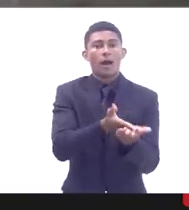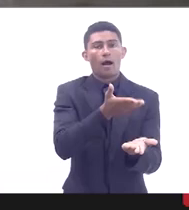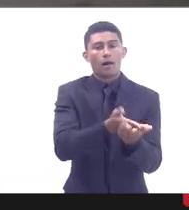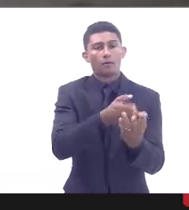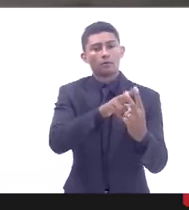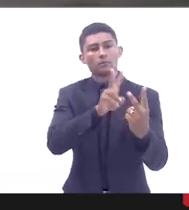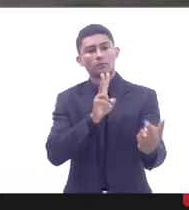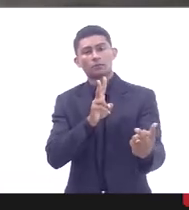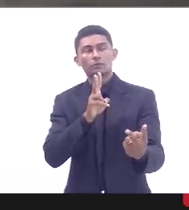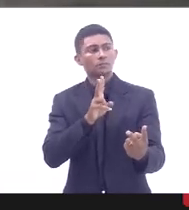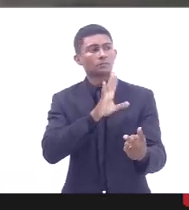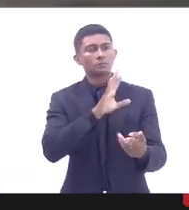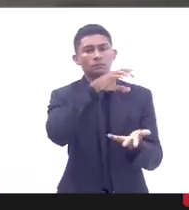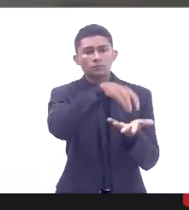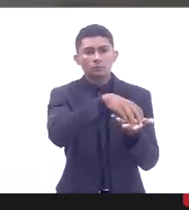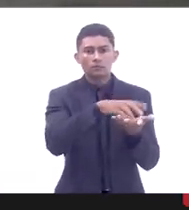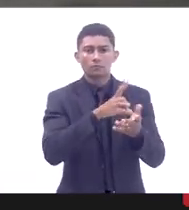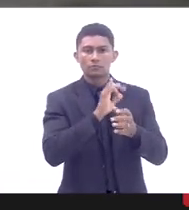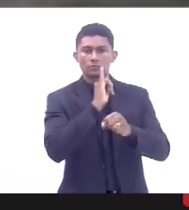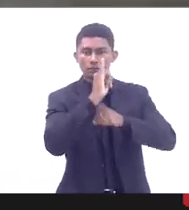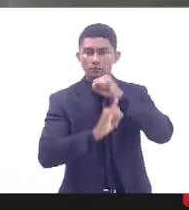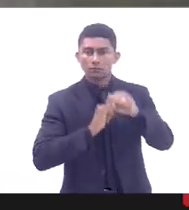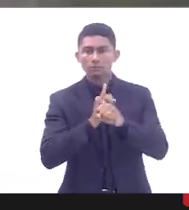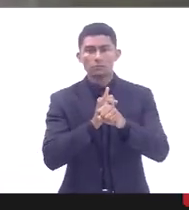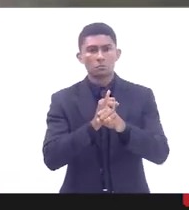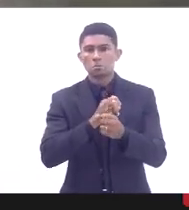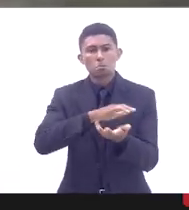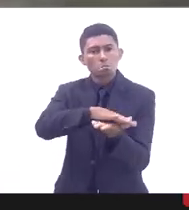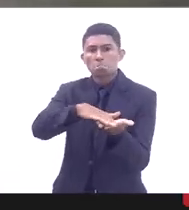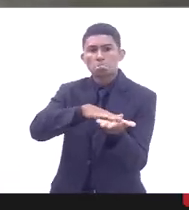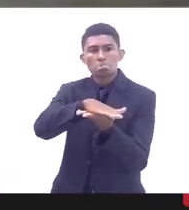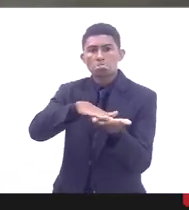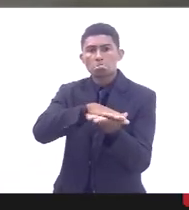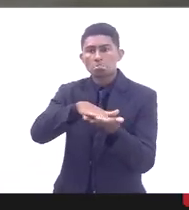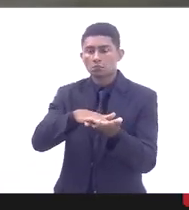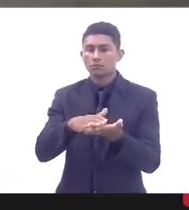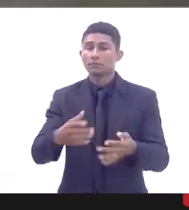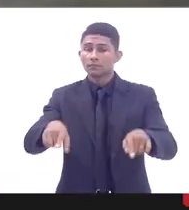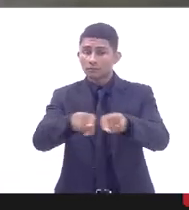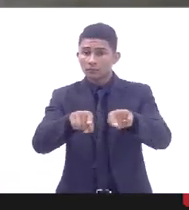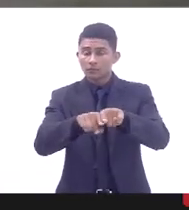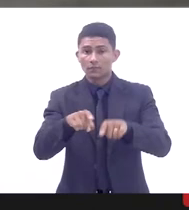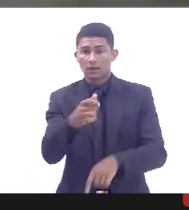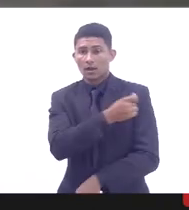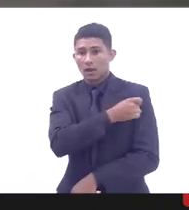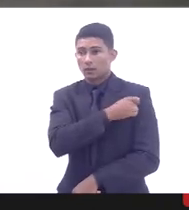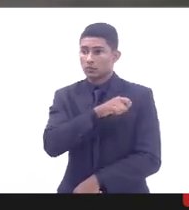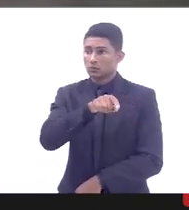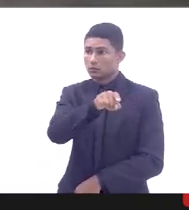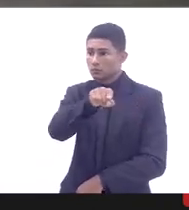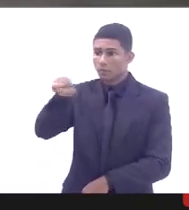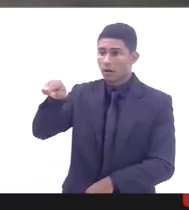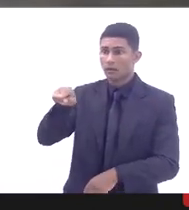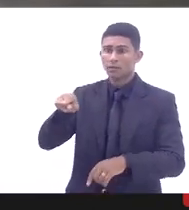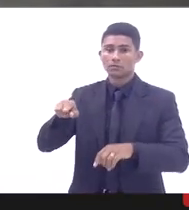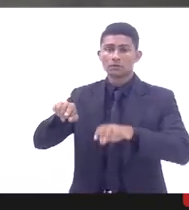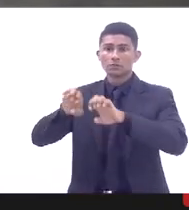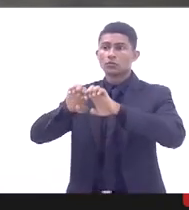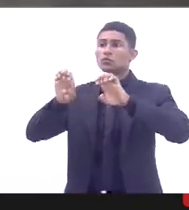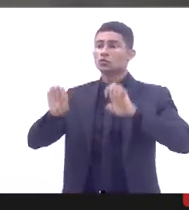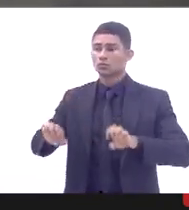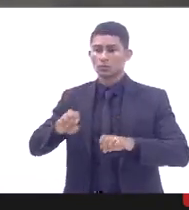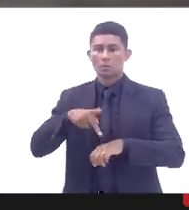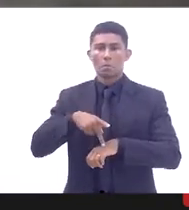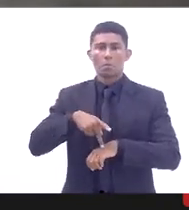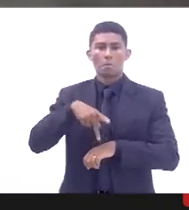EA Universidade não tem internet no câmpus tem uma quantidade considerável de estudantes que não têm é dura na pós-graduação